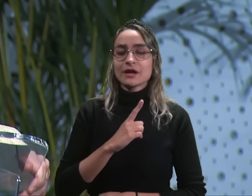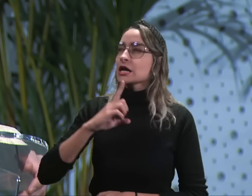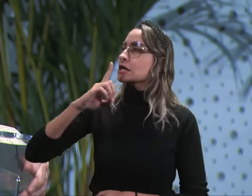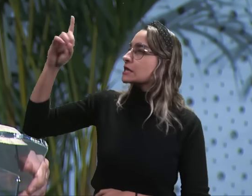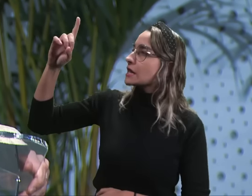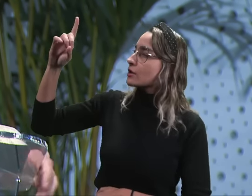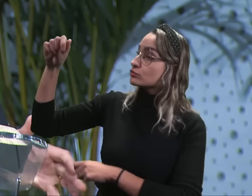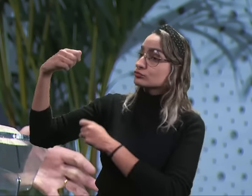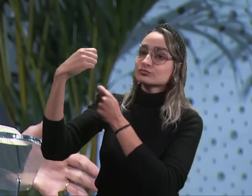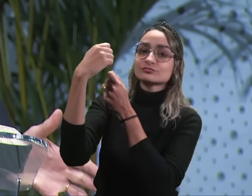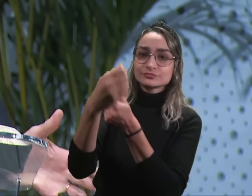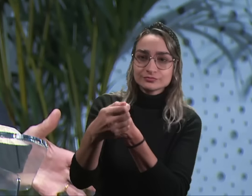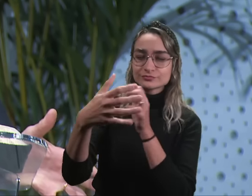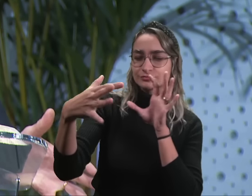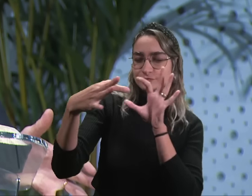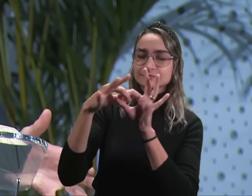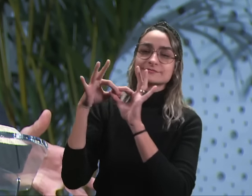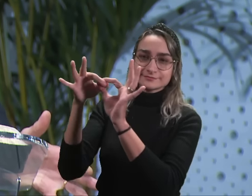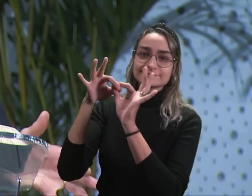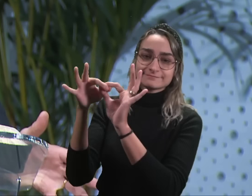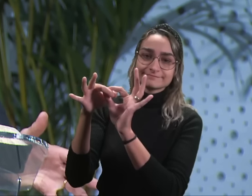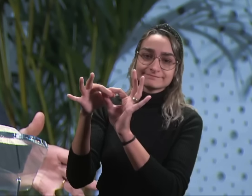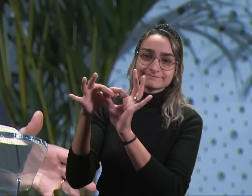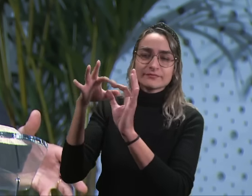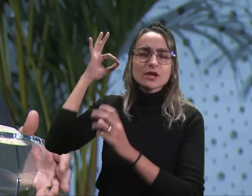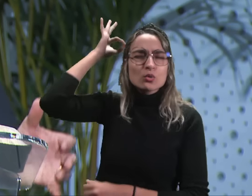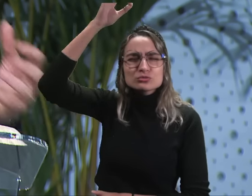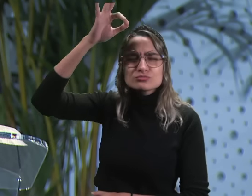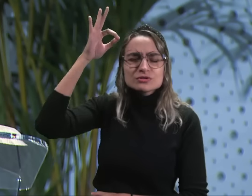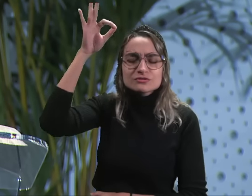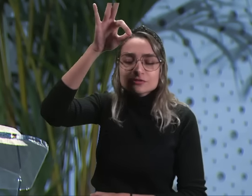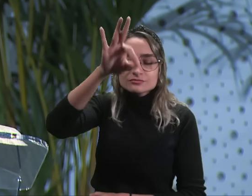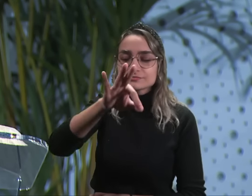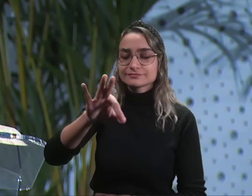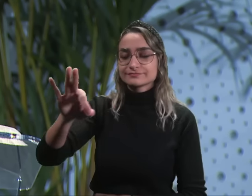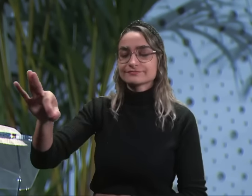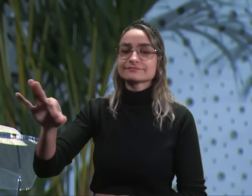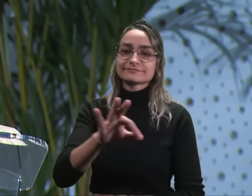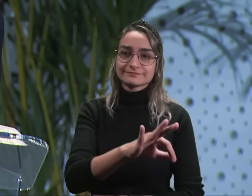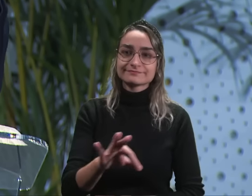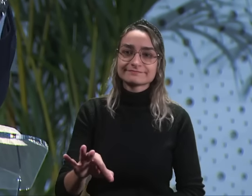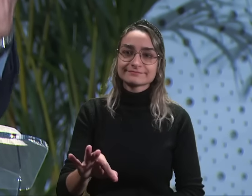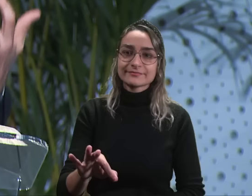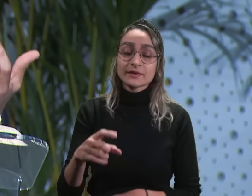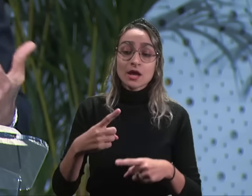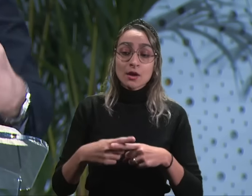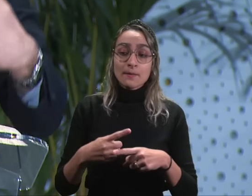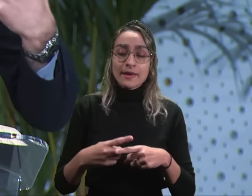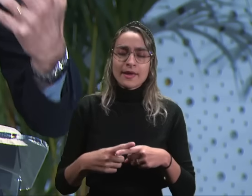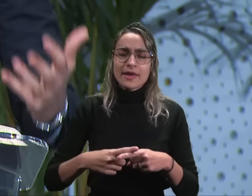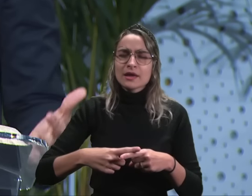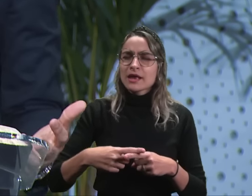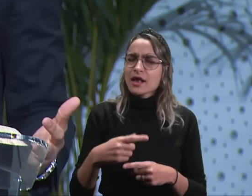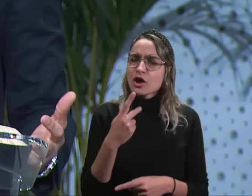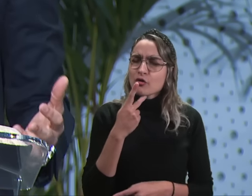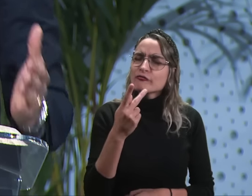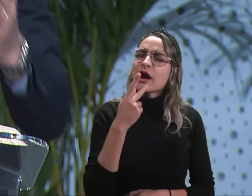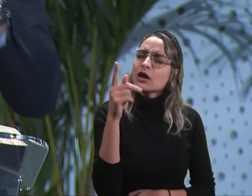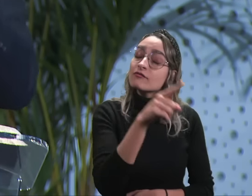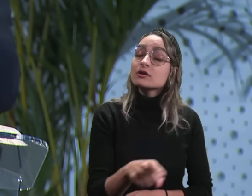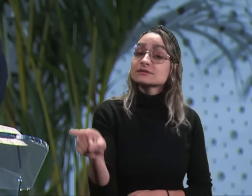amém não tem como e por isso eu falo a todos os nossos irmãos de outras denominações